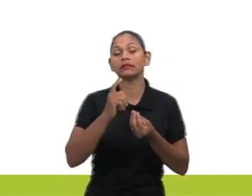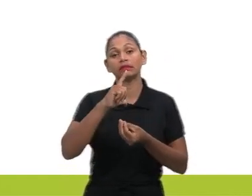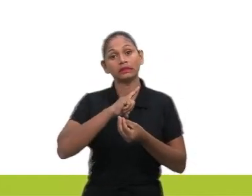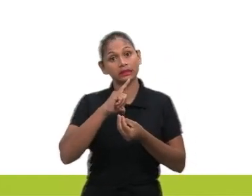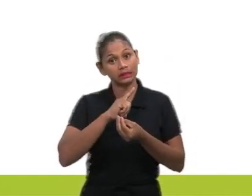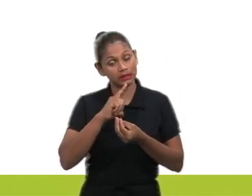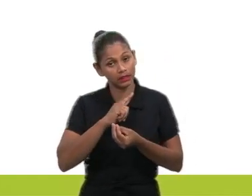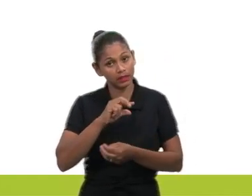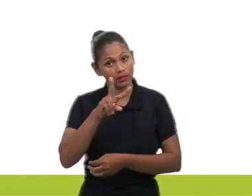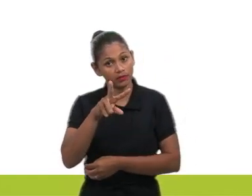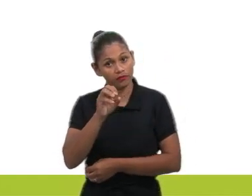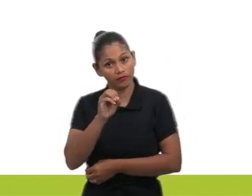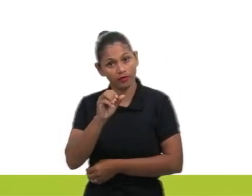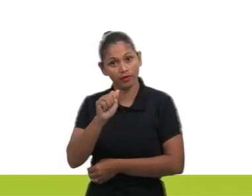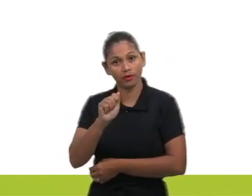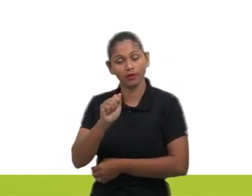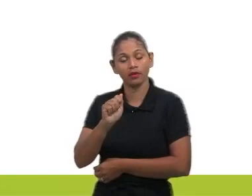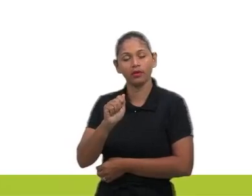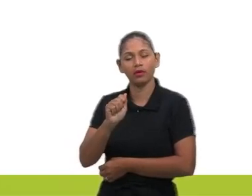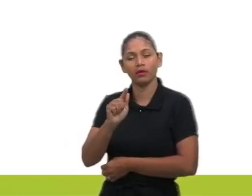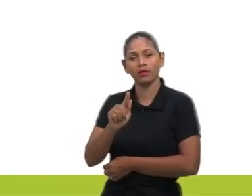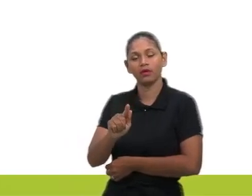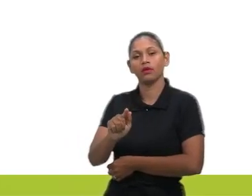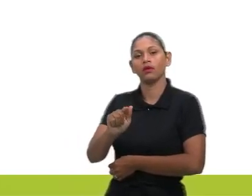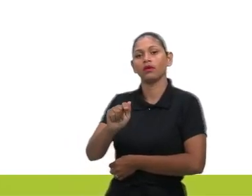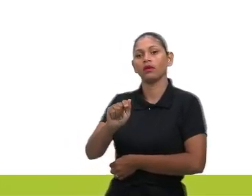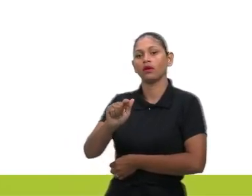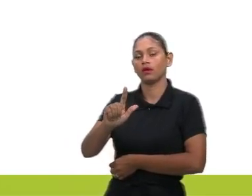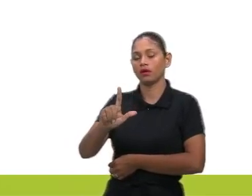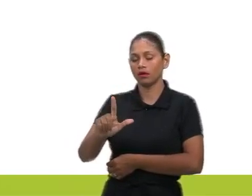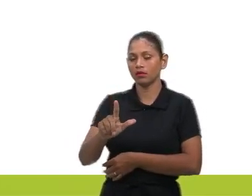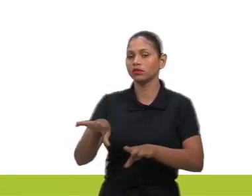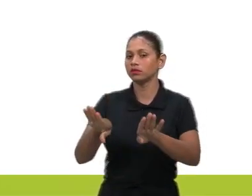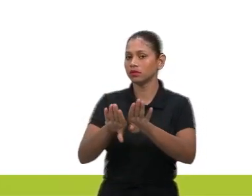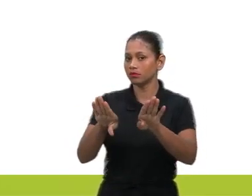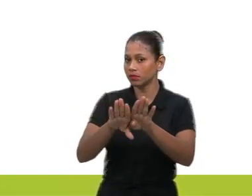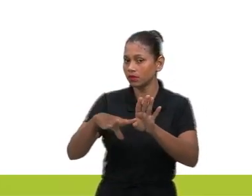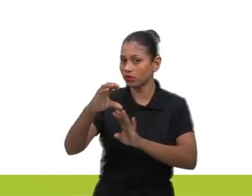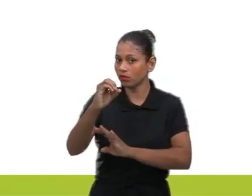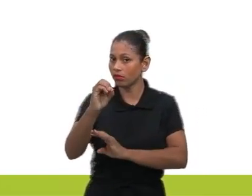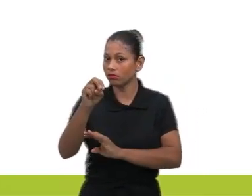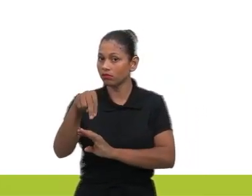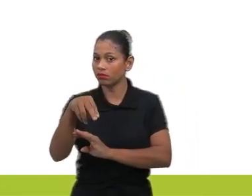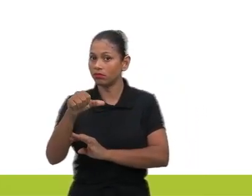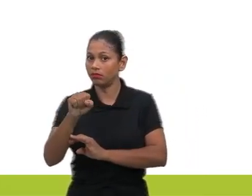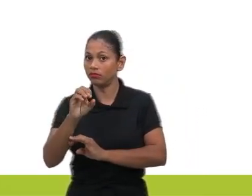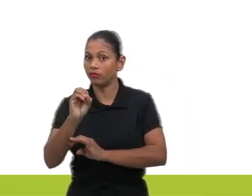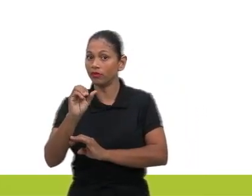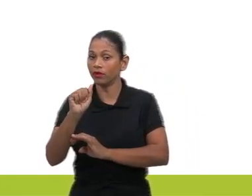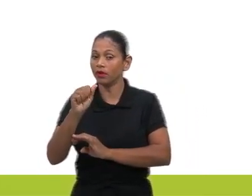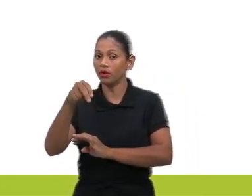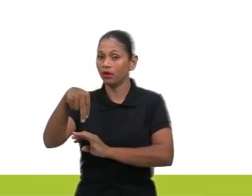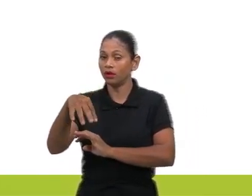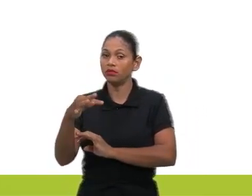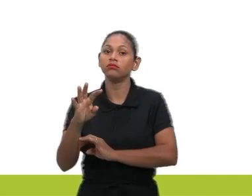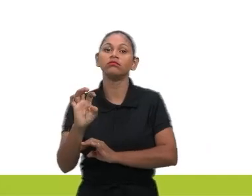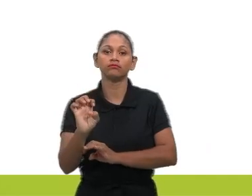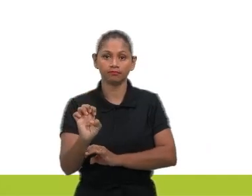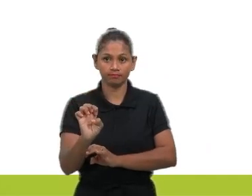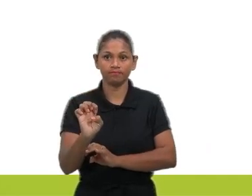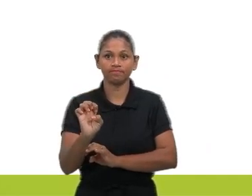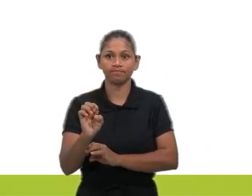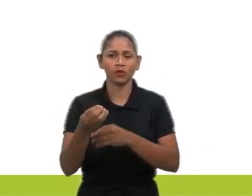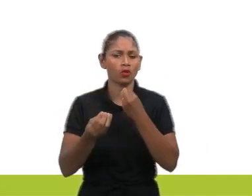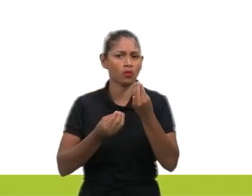queremos que isso seja intercalado. Então, o que é que eu quero? Primeiro, quem são as vogais da frase I am a Potter? Né? Eu